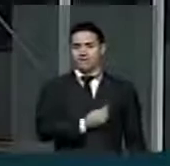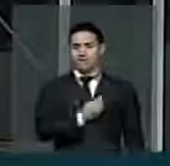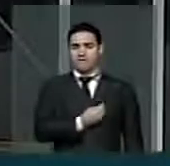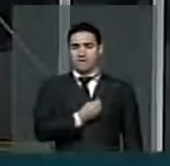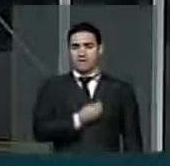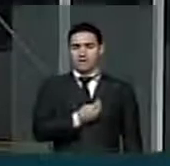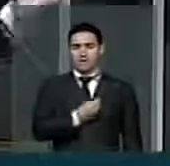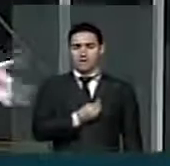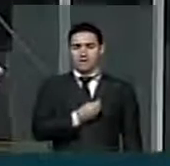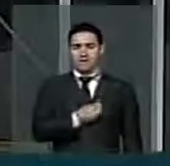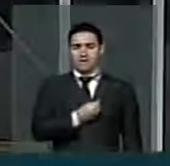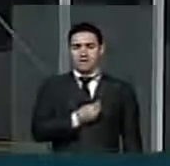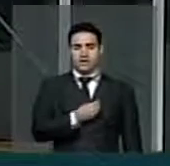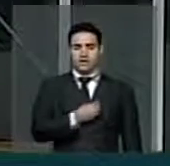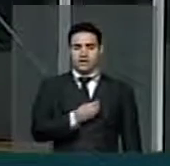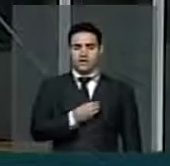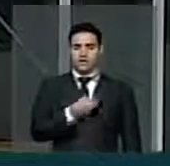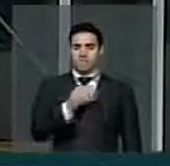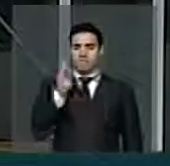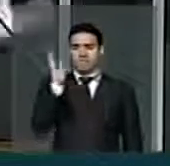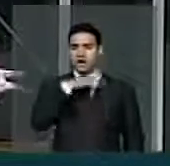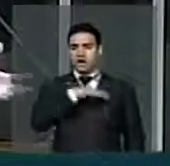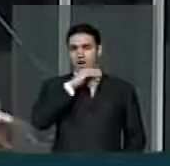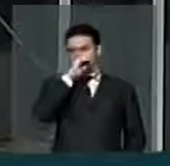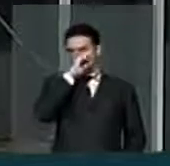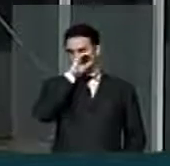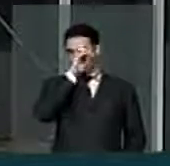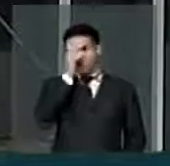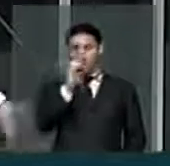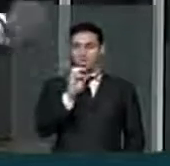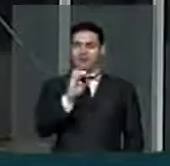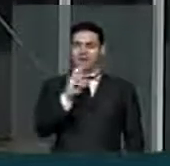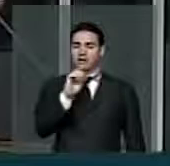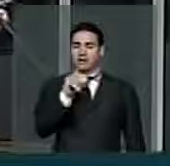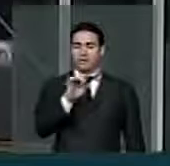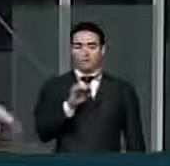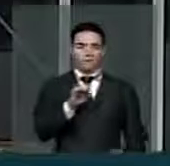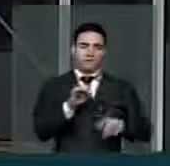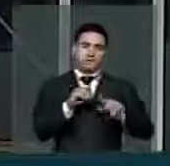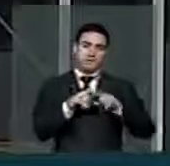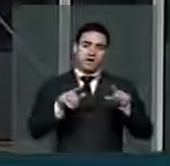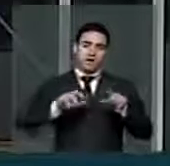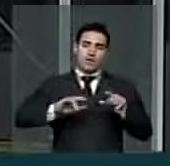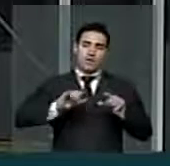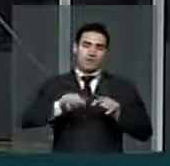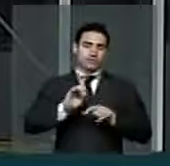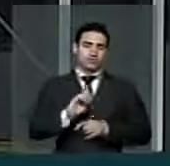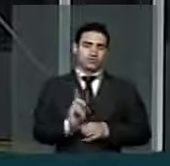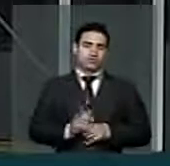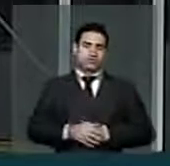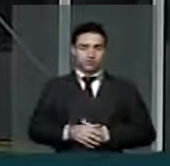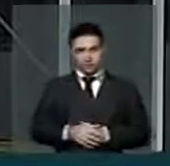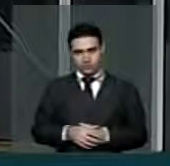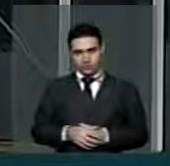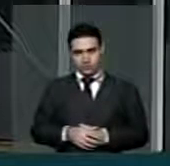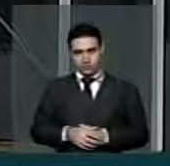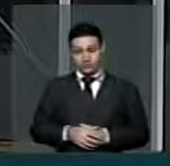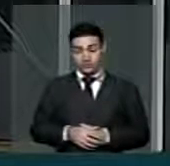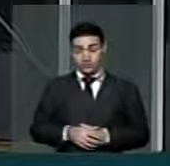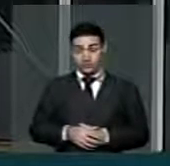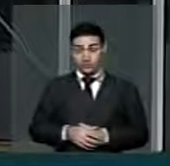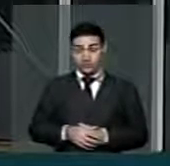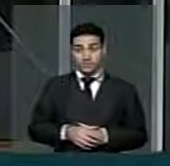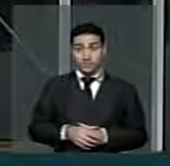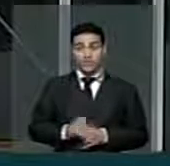vivenciar a faculdade do crime, a universidade do crime. Não se trata disso. Não estou falando,